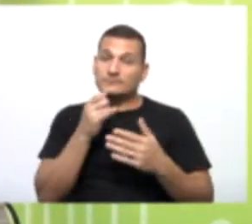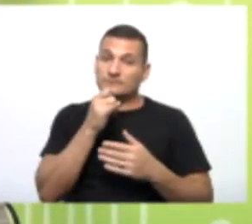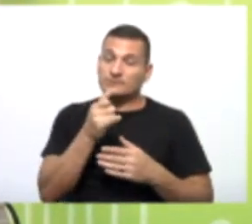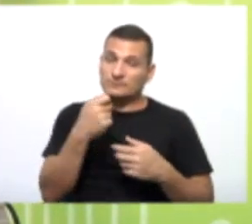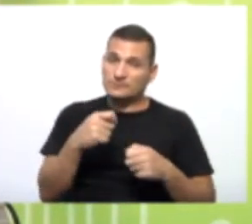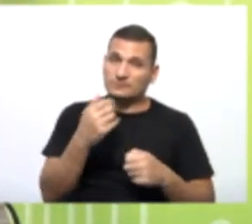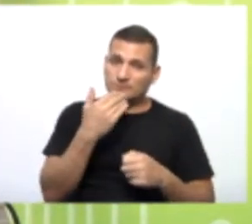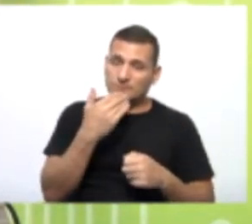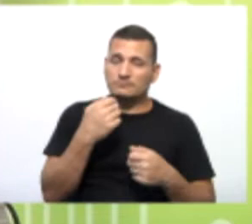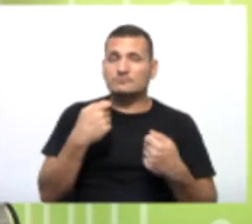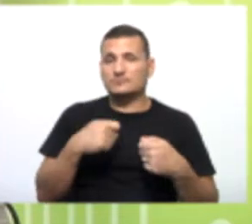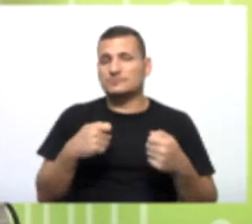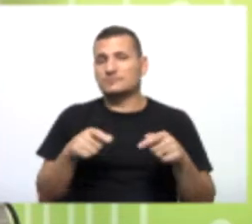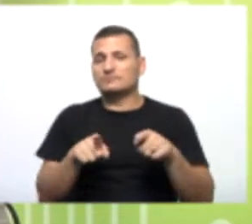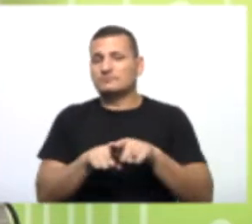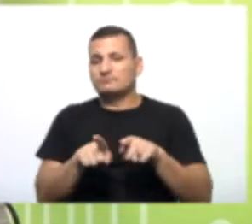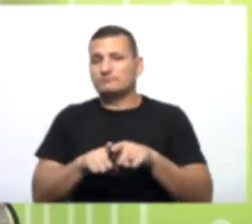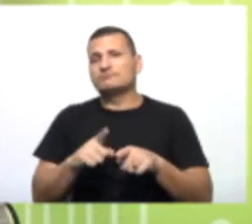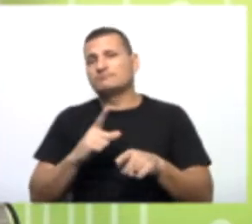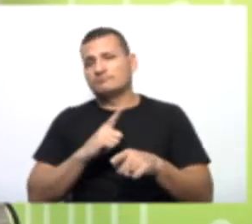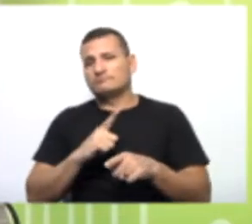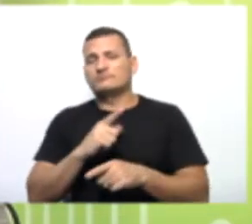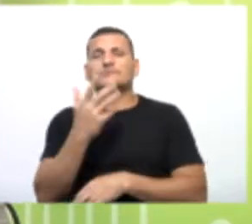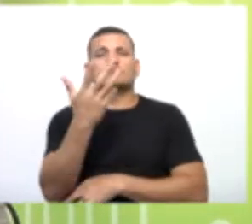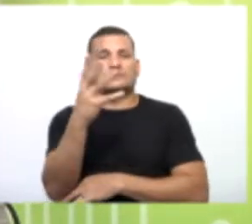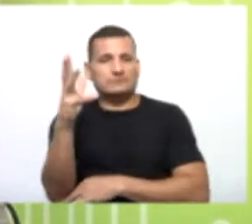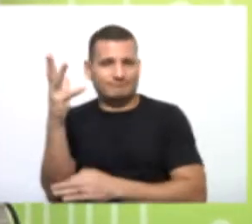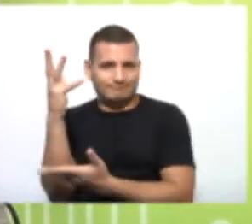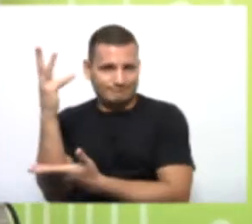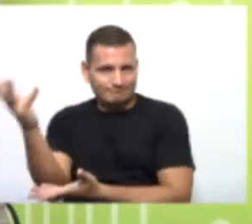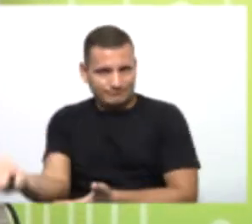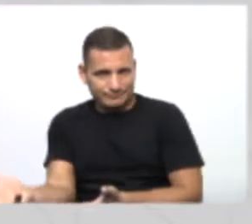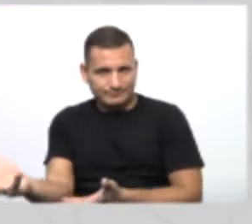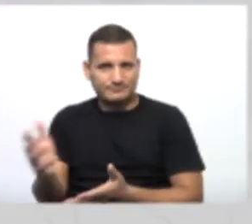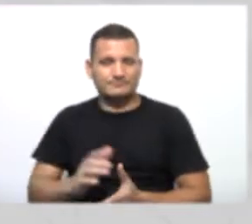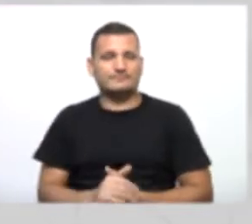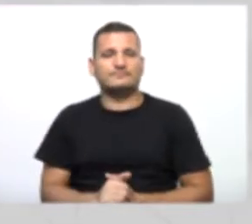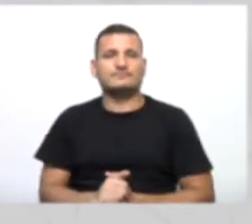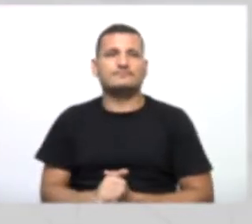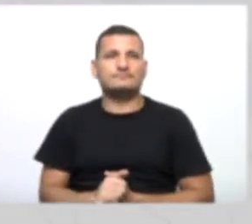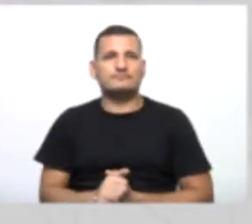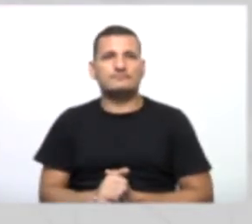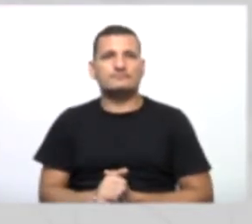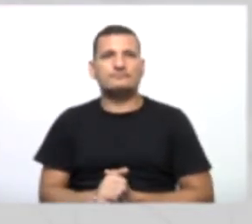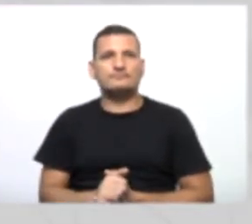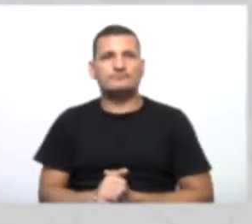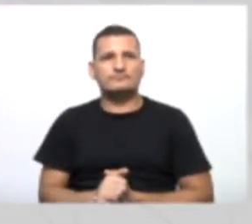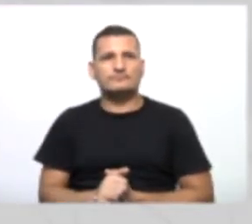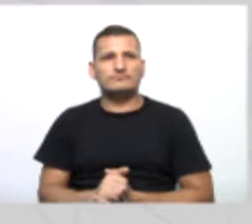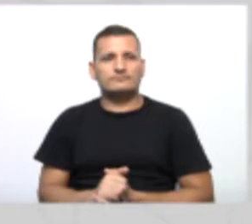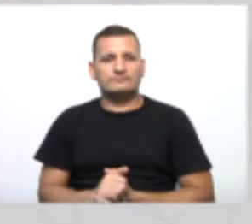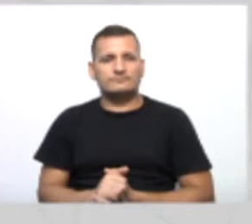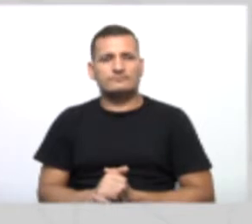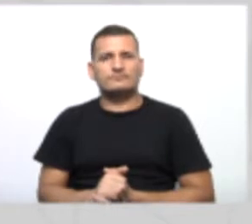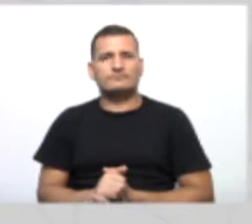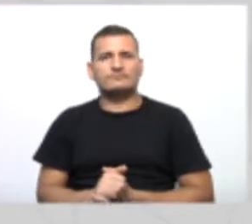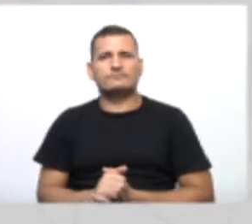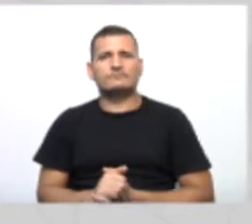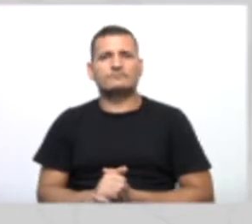alimento, precisa também haver algum tipo de desmatamento. Vamos lá então. Quanto tempo leva para